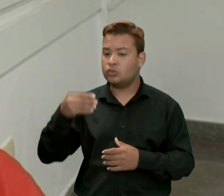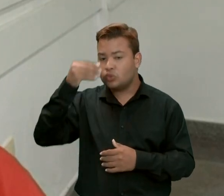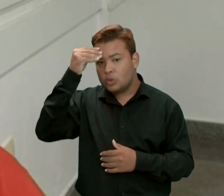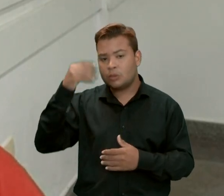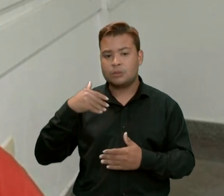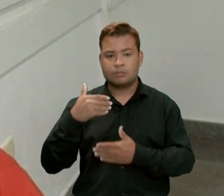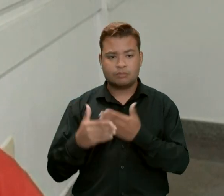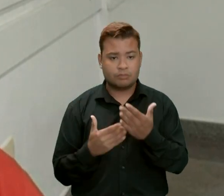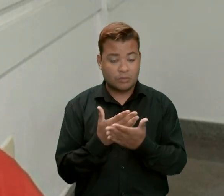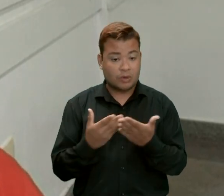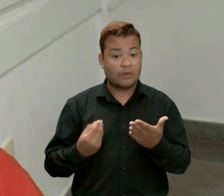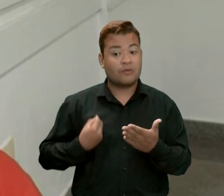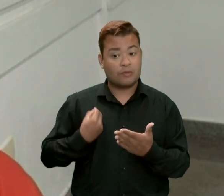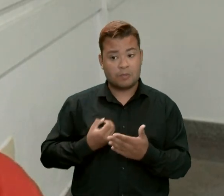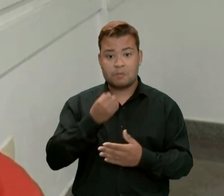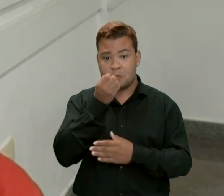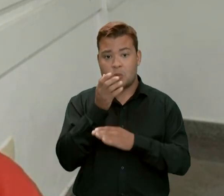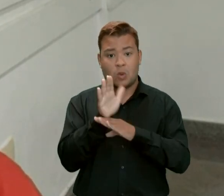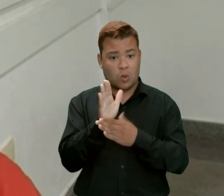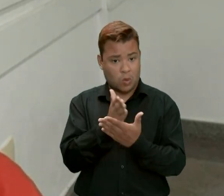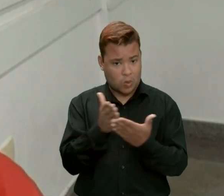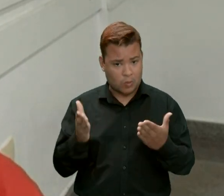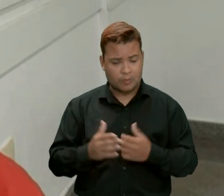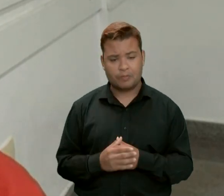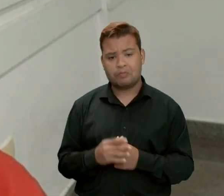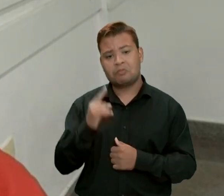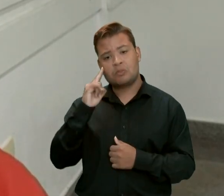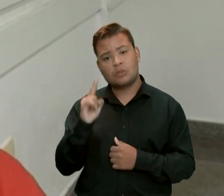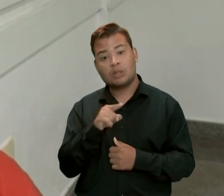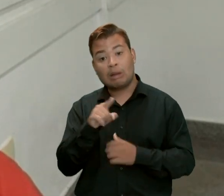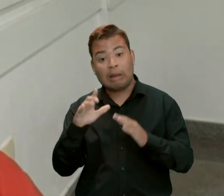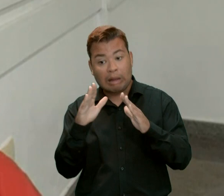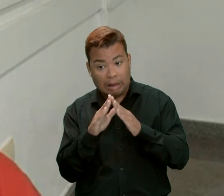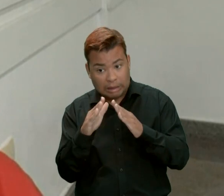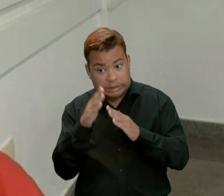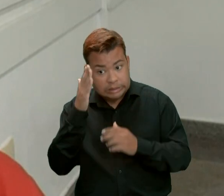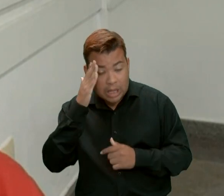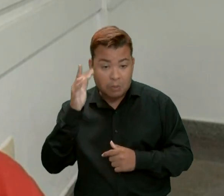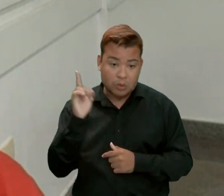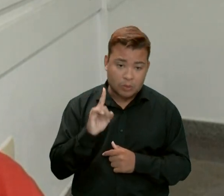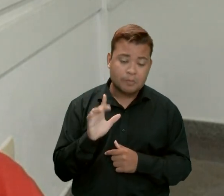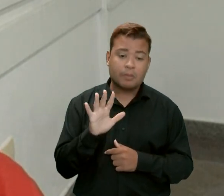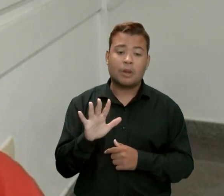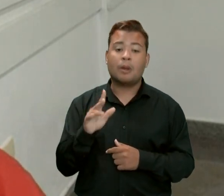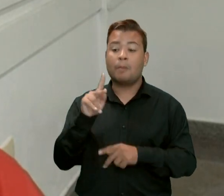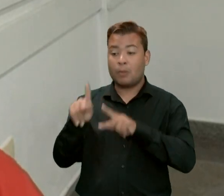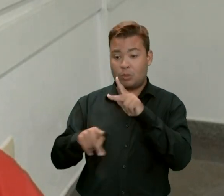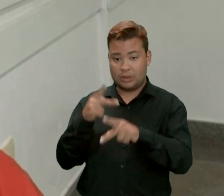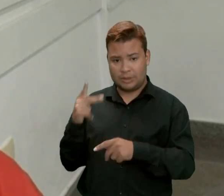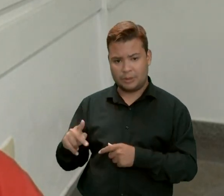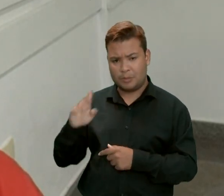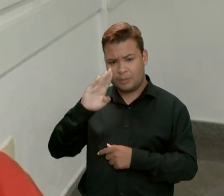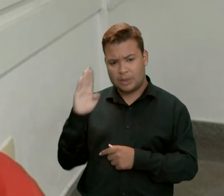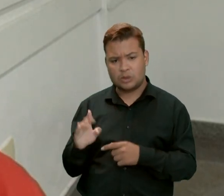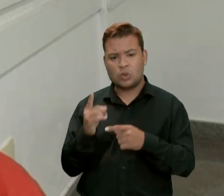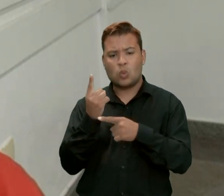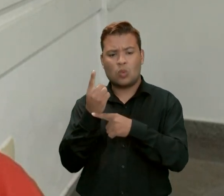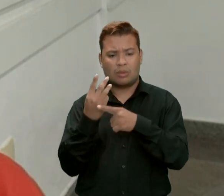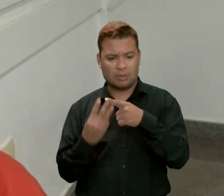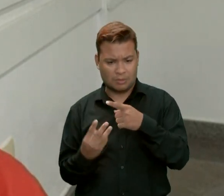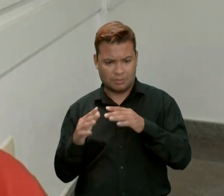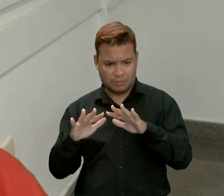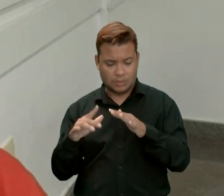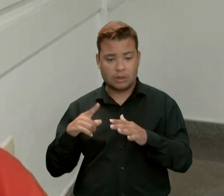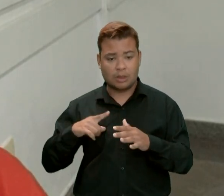para as crianças que nos rodeiam. Não sei se você que está em casa sabe, mas quase 1/3 da população brasileira é formada por